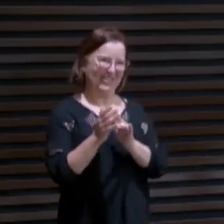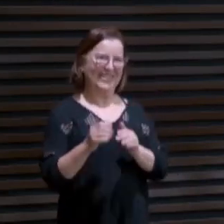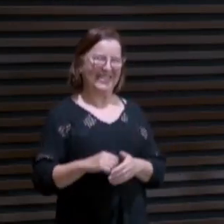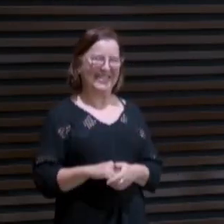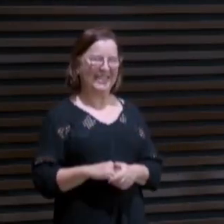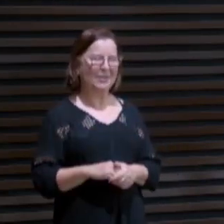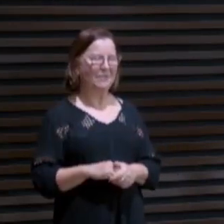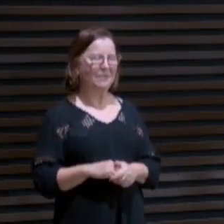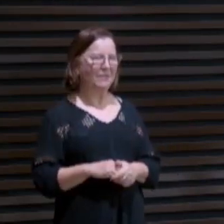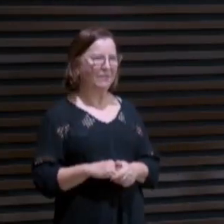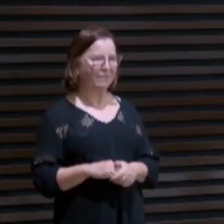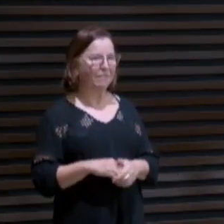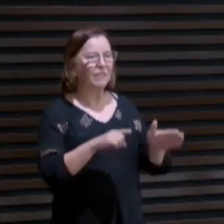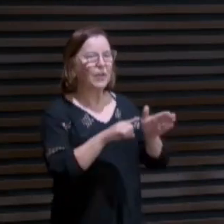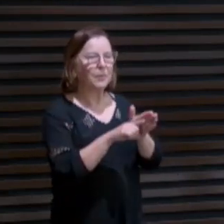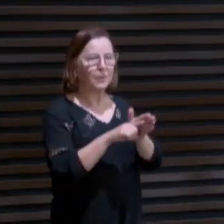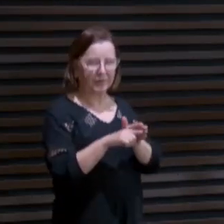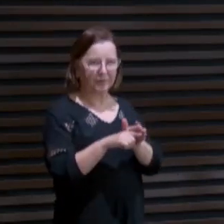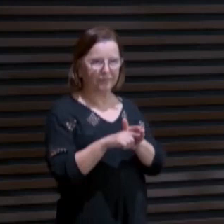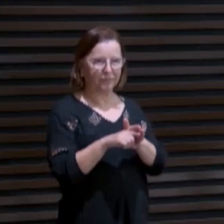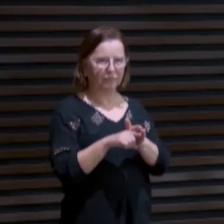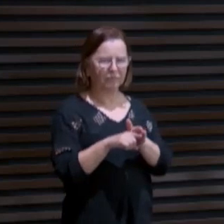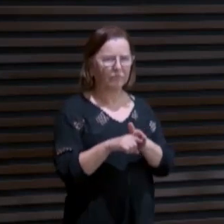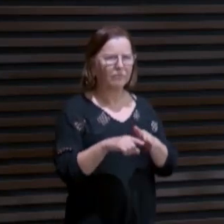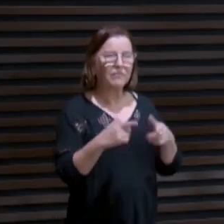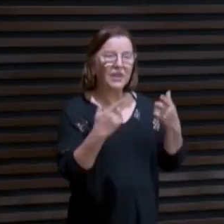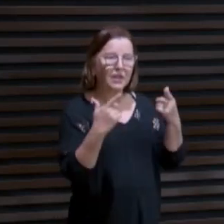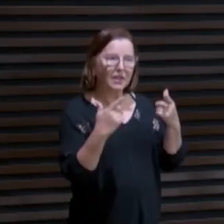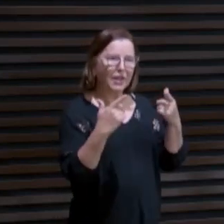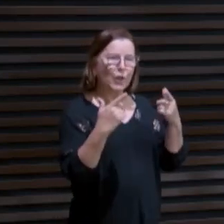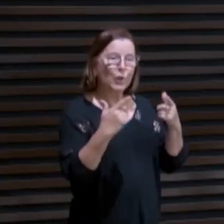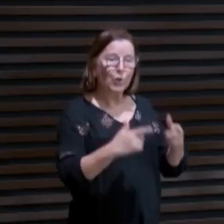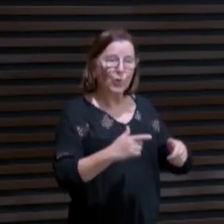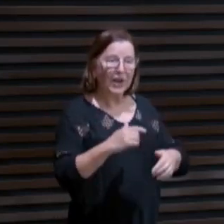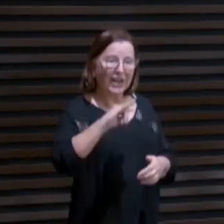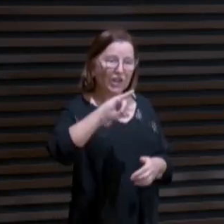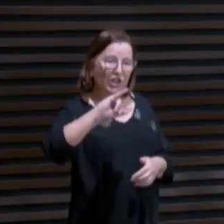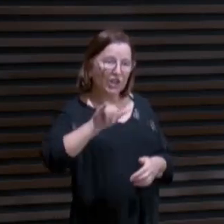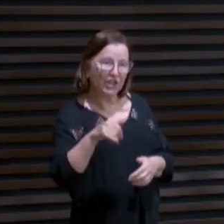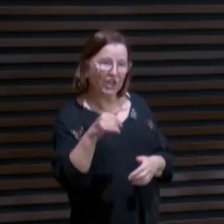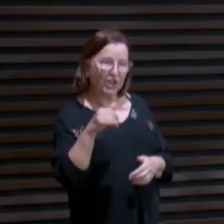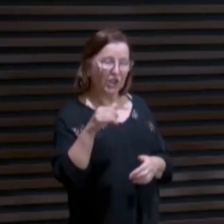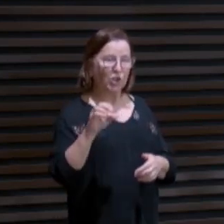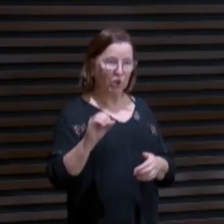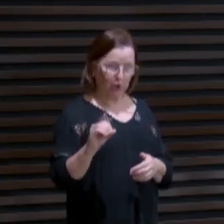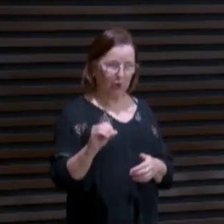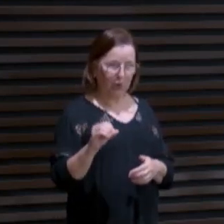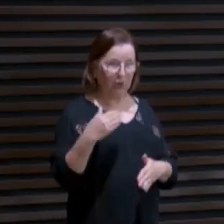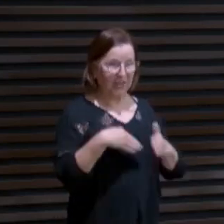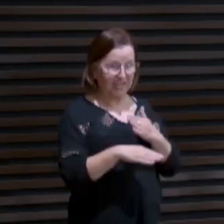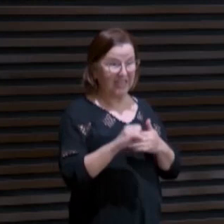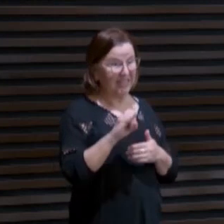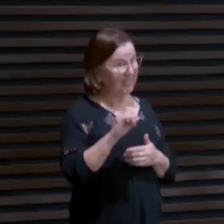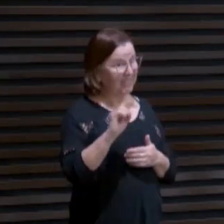Vou fazer uma pergunta mais difícil. Para onde Jó iria se ele não tivesse nascido de novo? E pensa num cara que